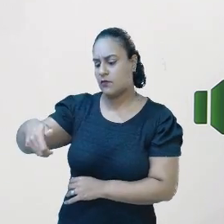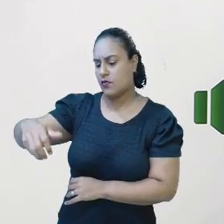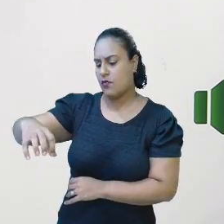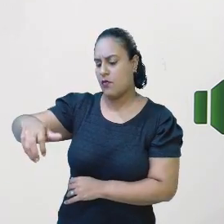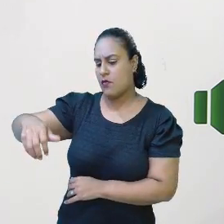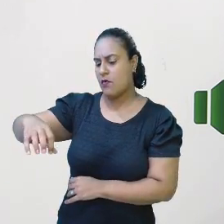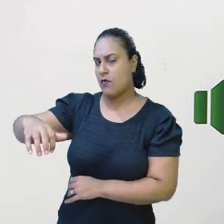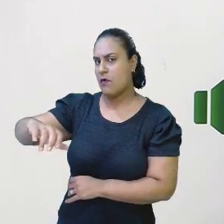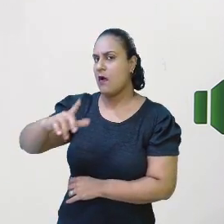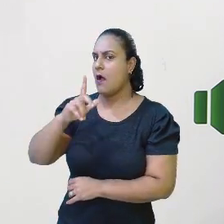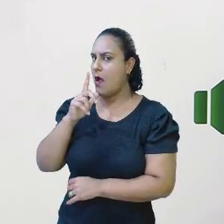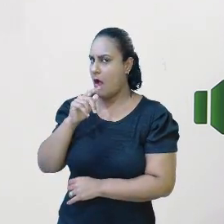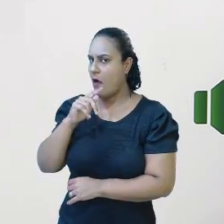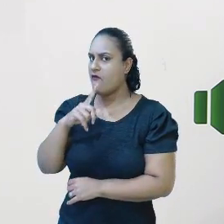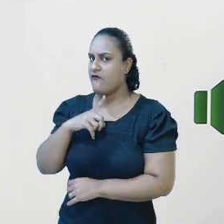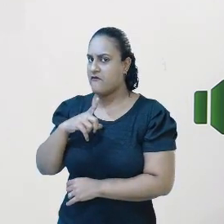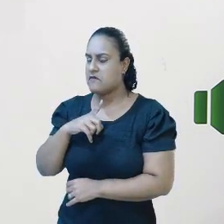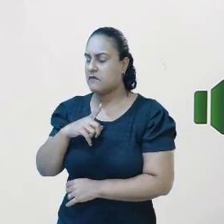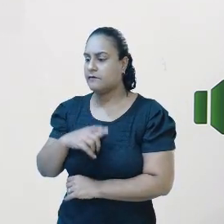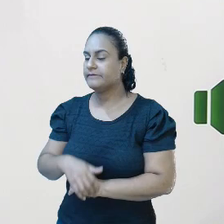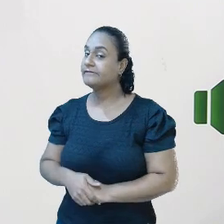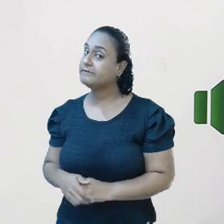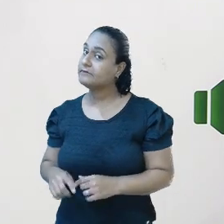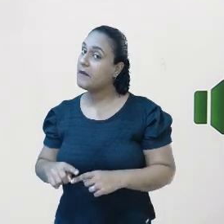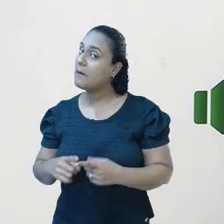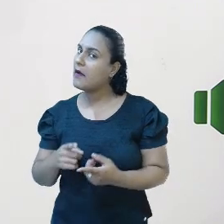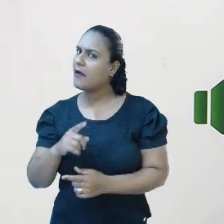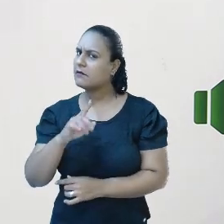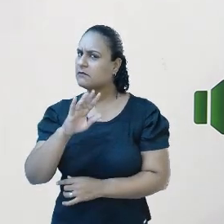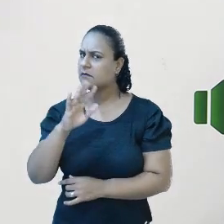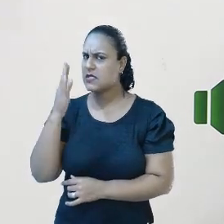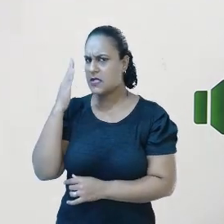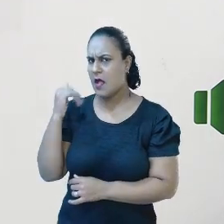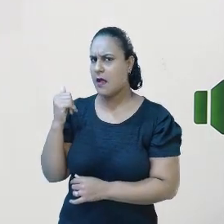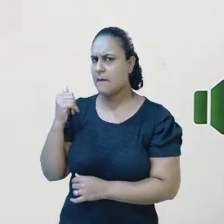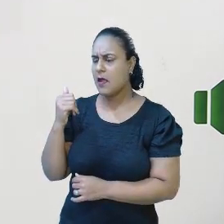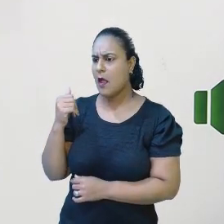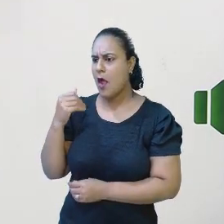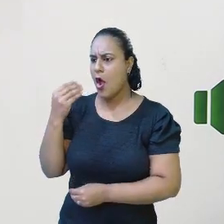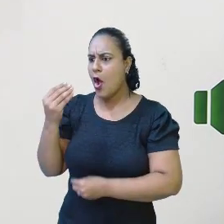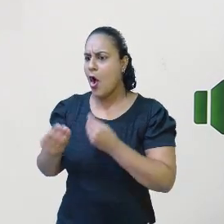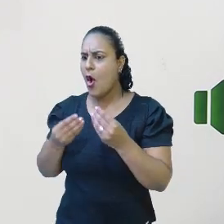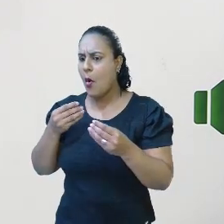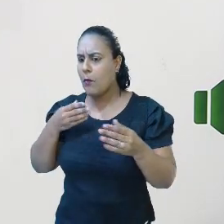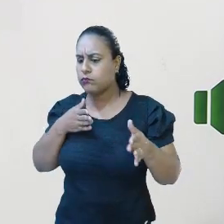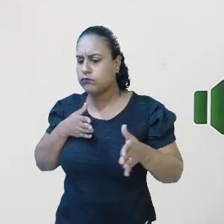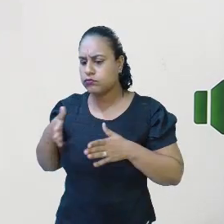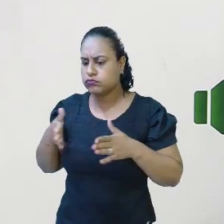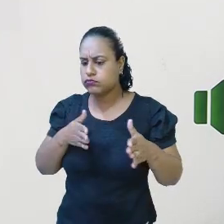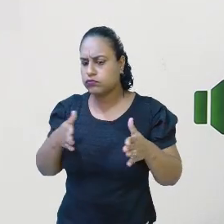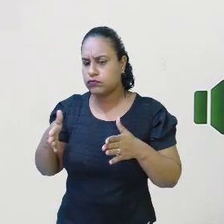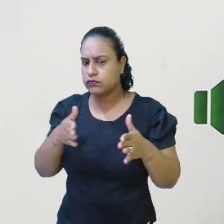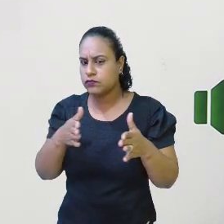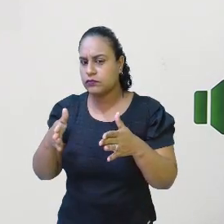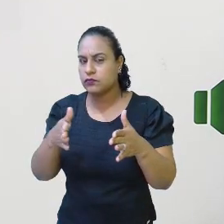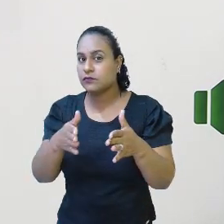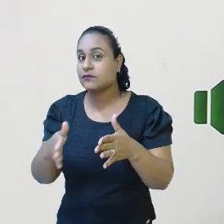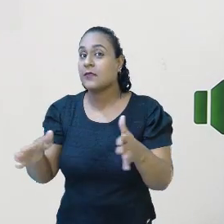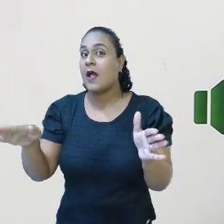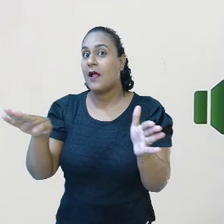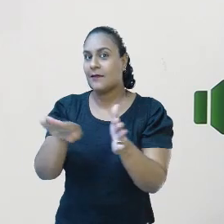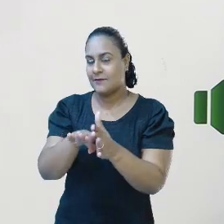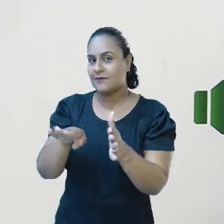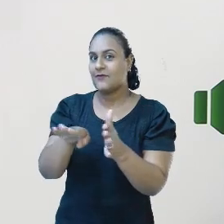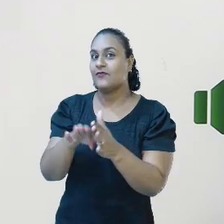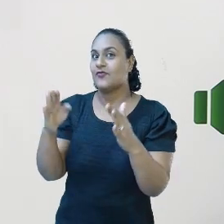torneira, a água vai sair. Mas vocês sabem o caminho que essa água percorre até chegar